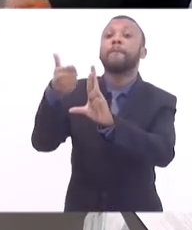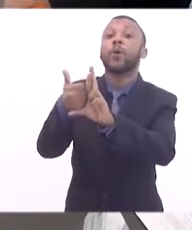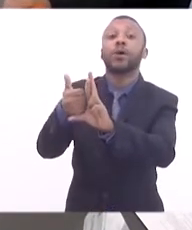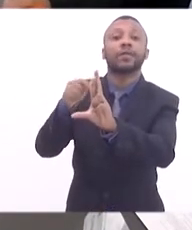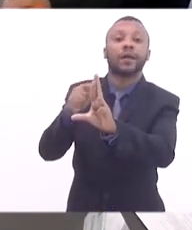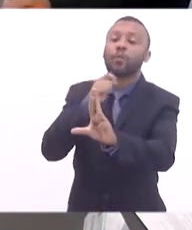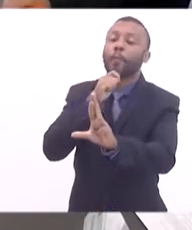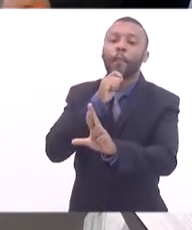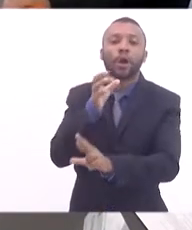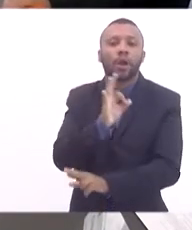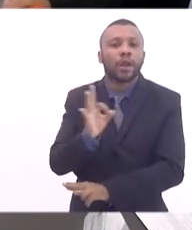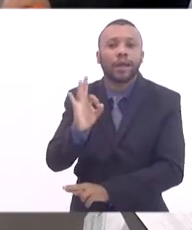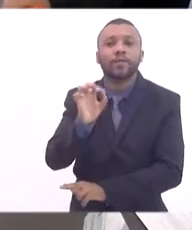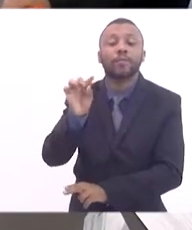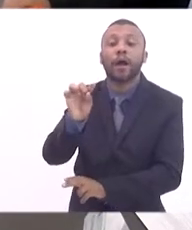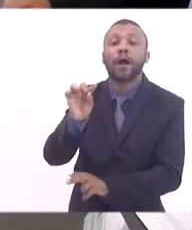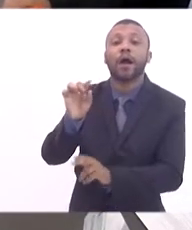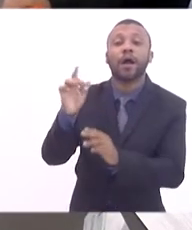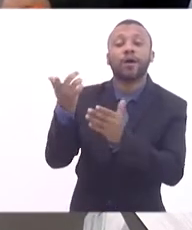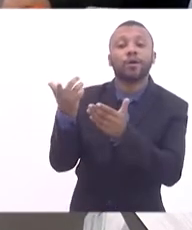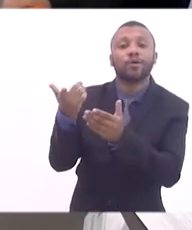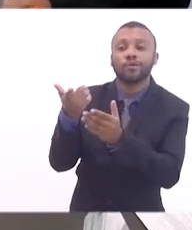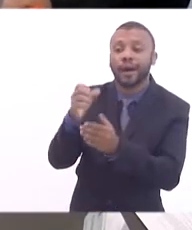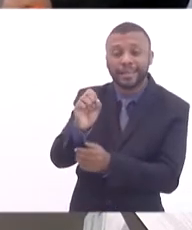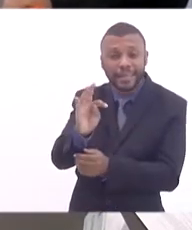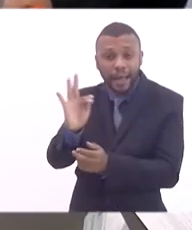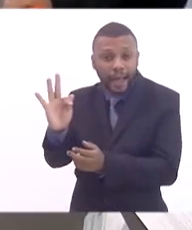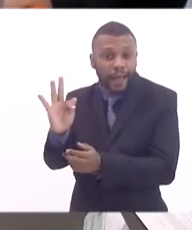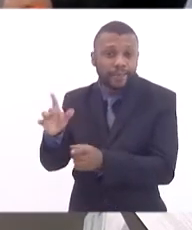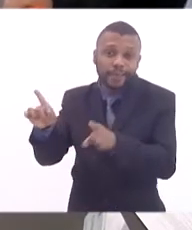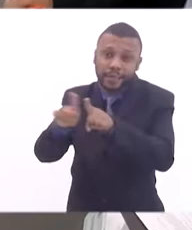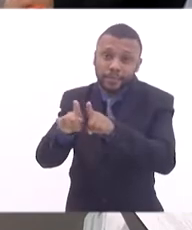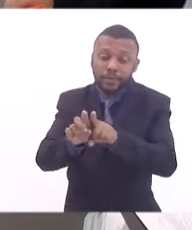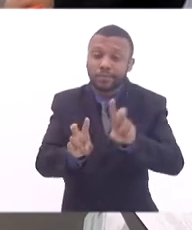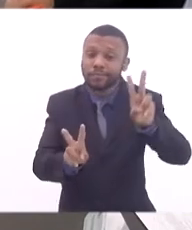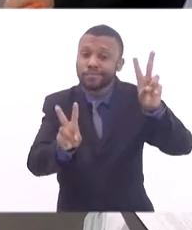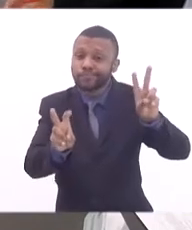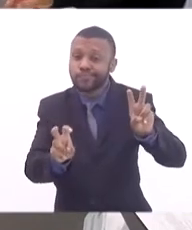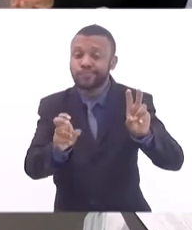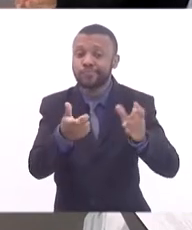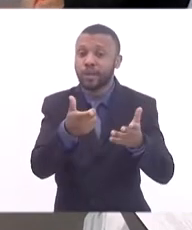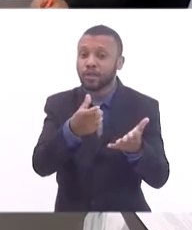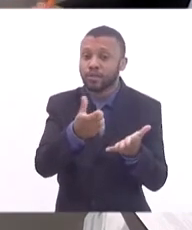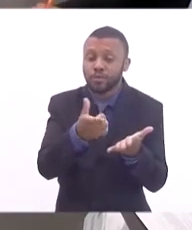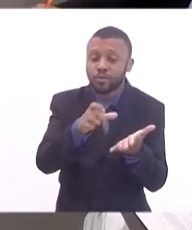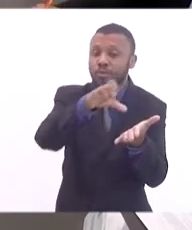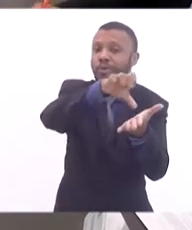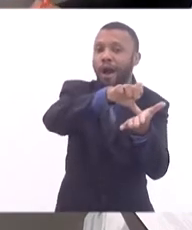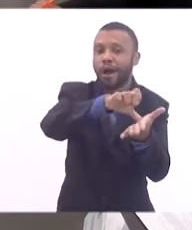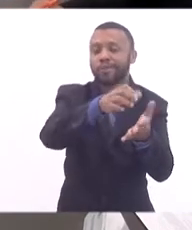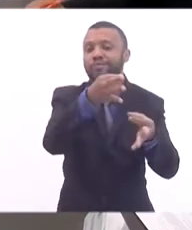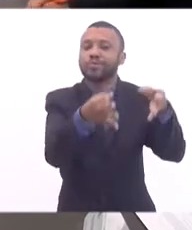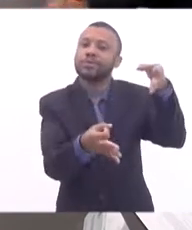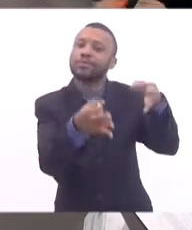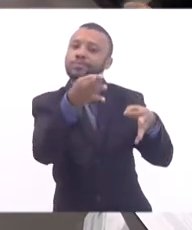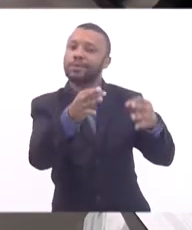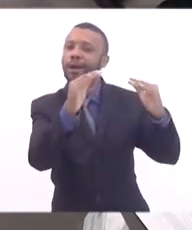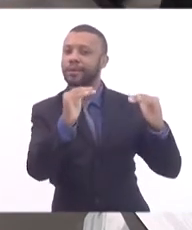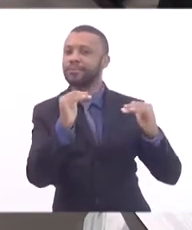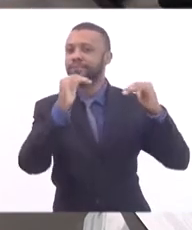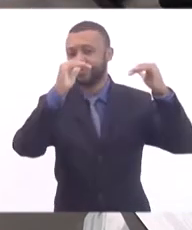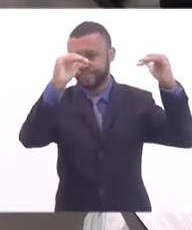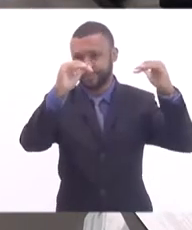Supremo ou não ter sido citada pelos órgãos do executivo para isso é porque